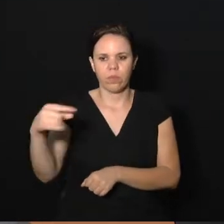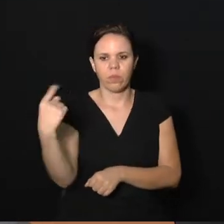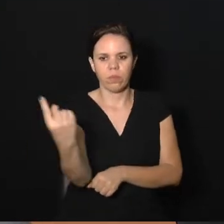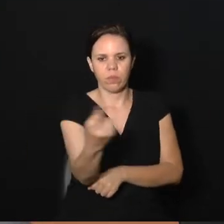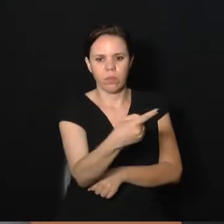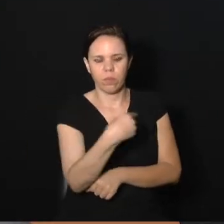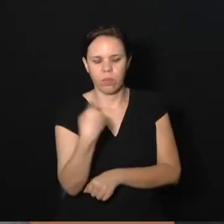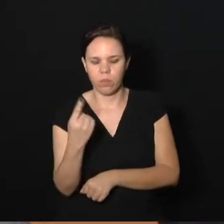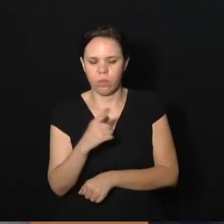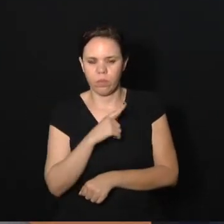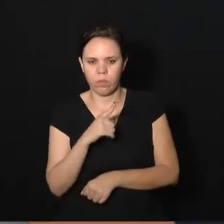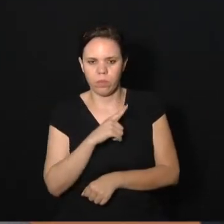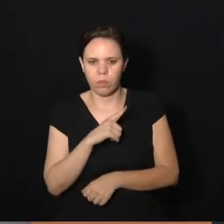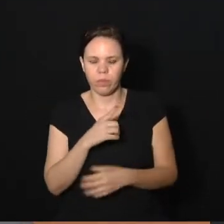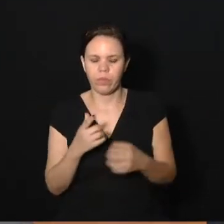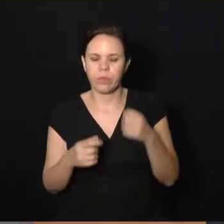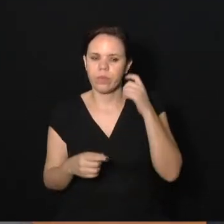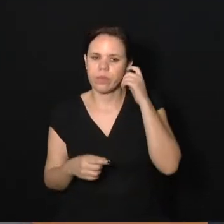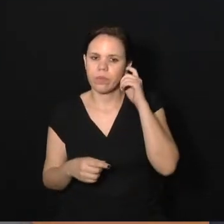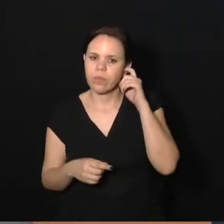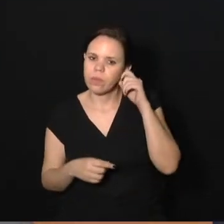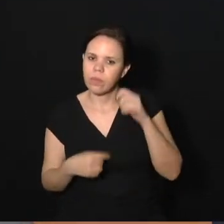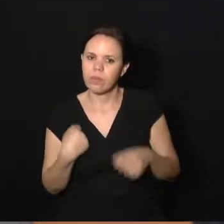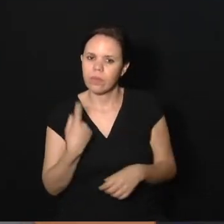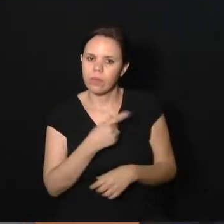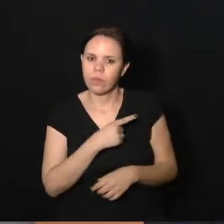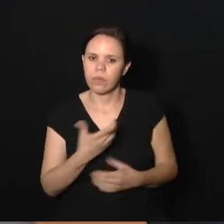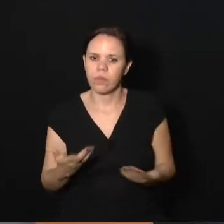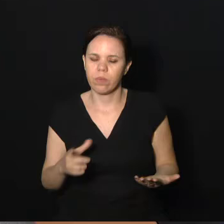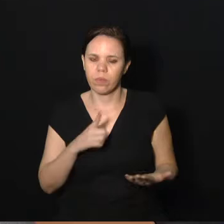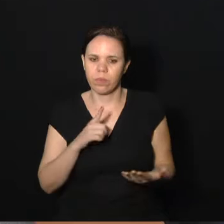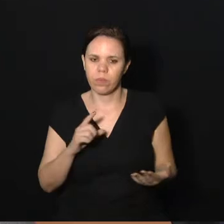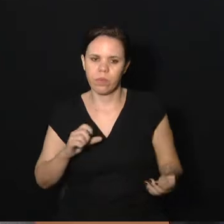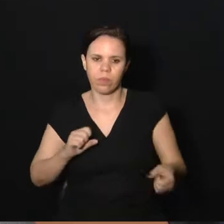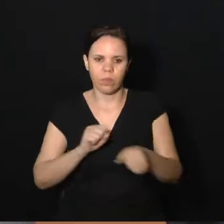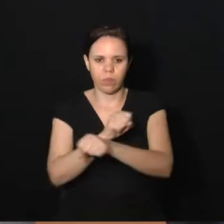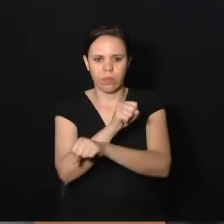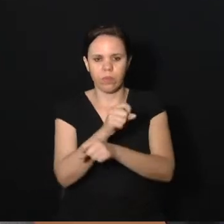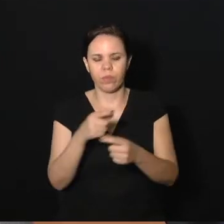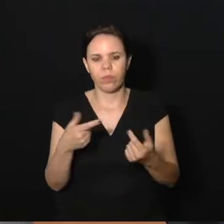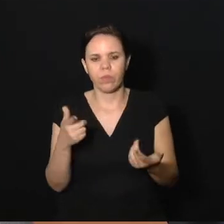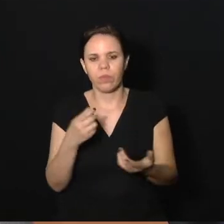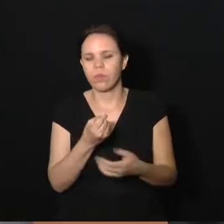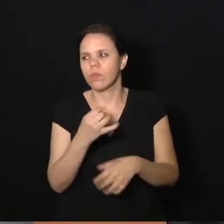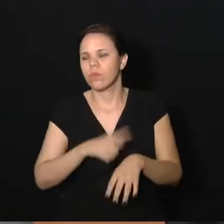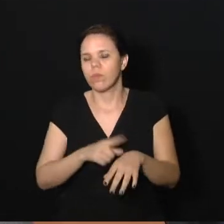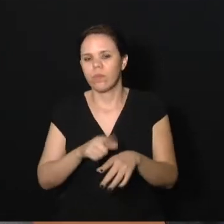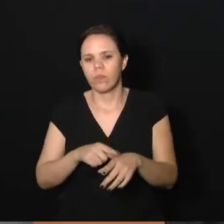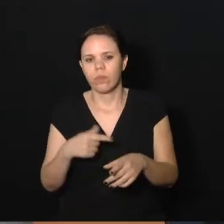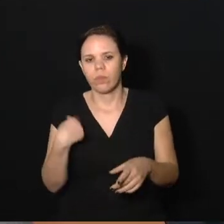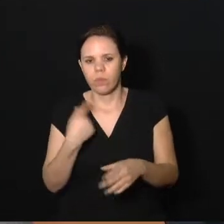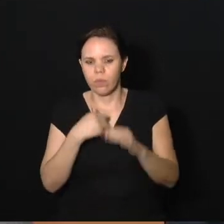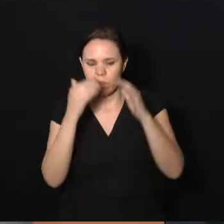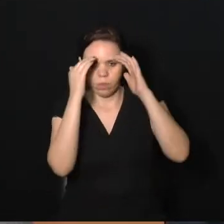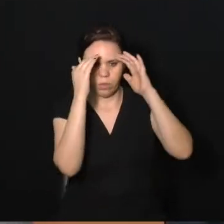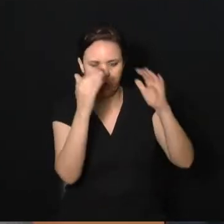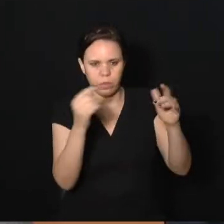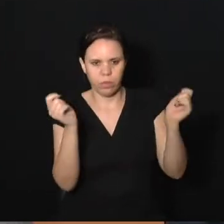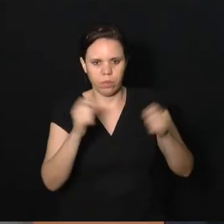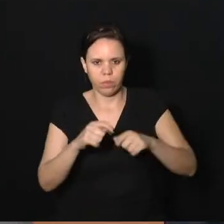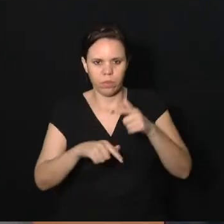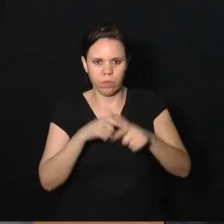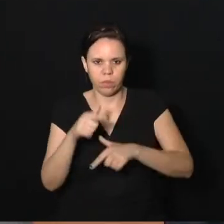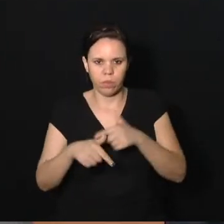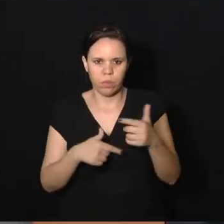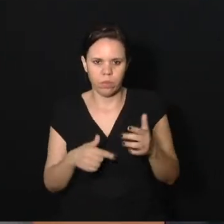nós que temos o poder, que estamos no poder, seja por qual tempo for, temos a obrigação de cumpri-lo da melhor forma possível,